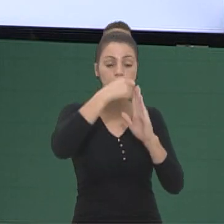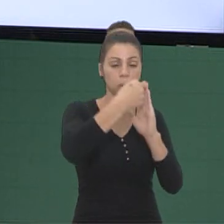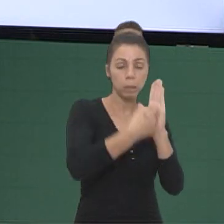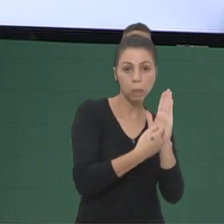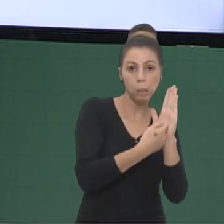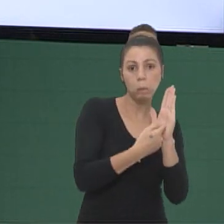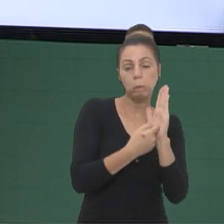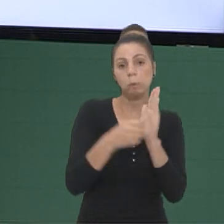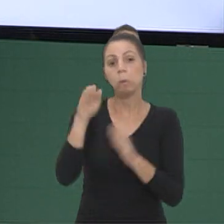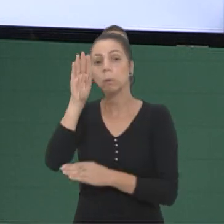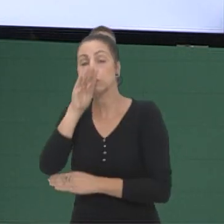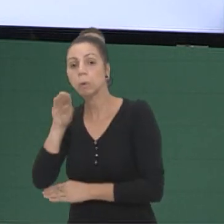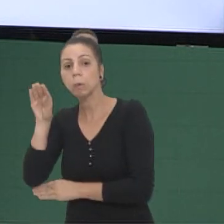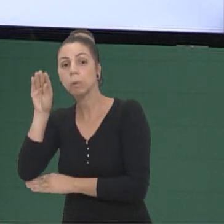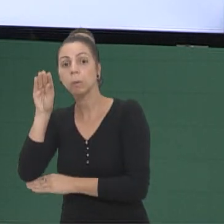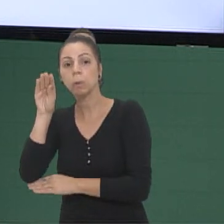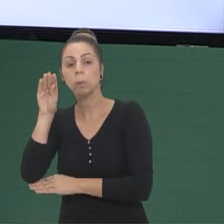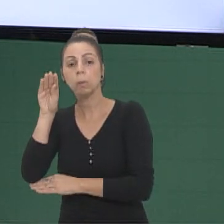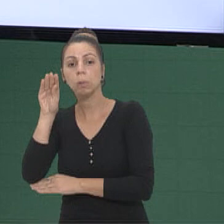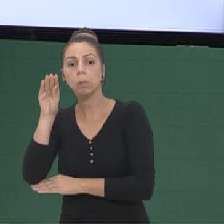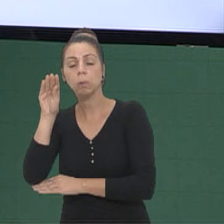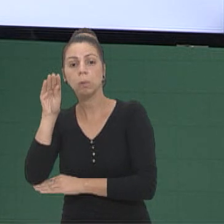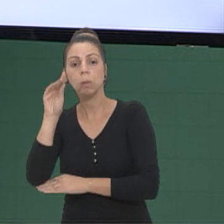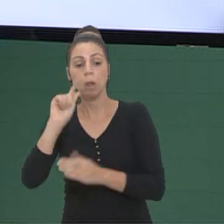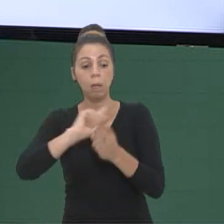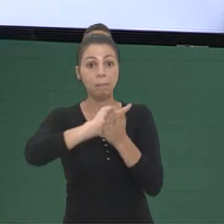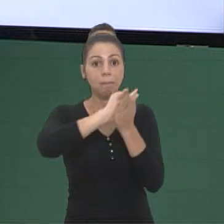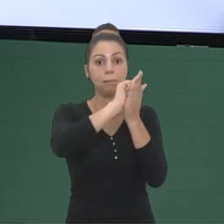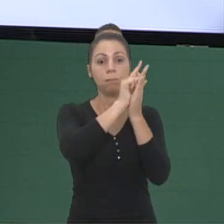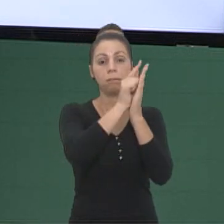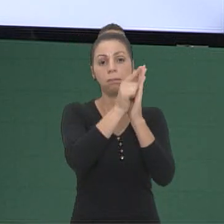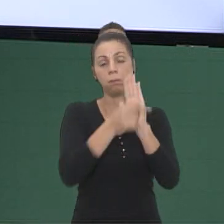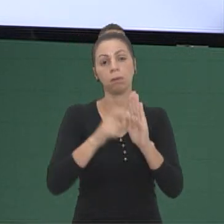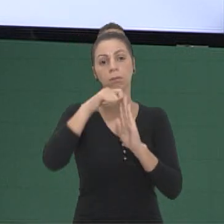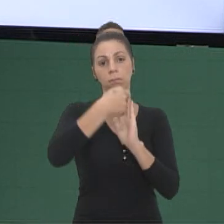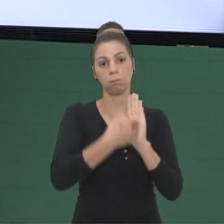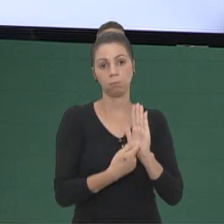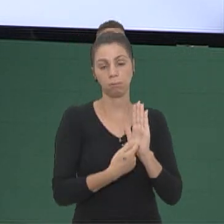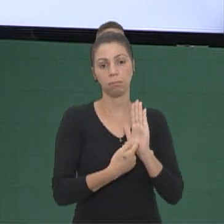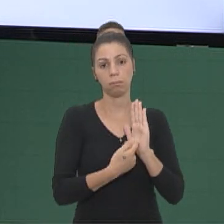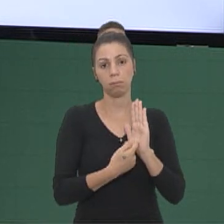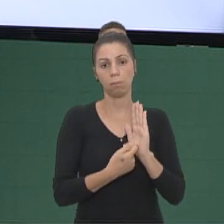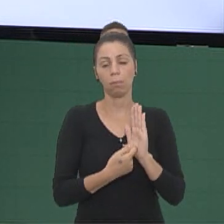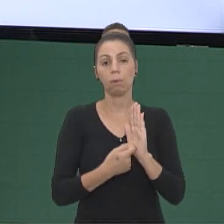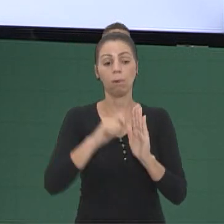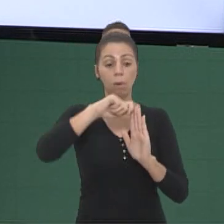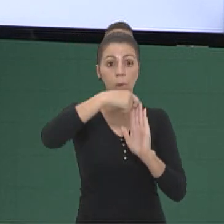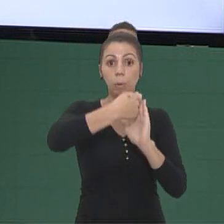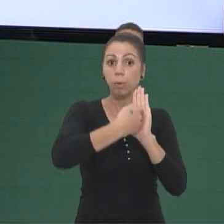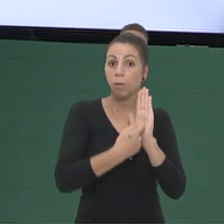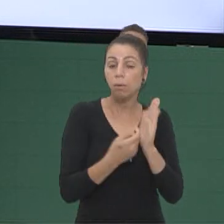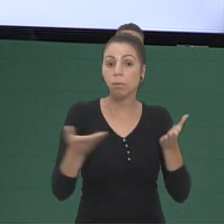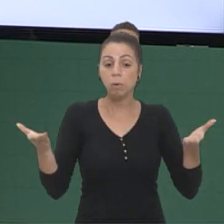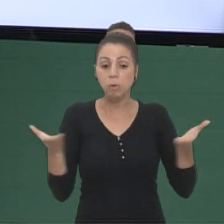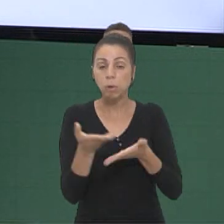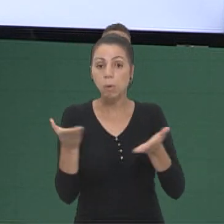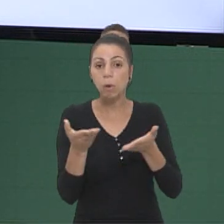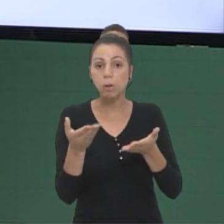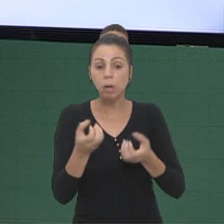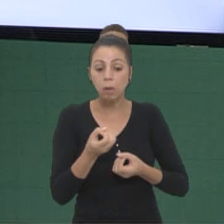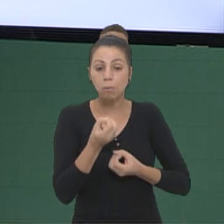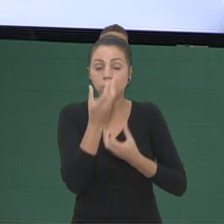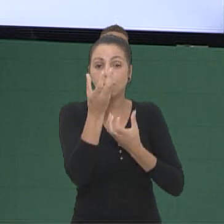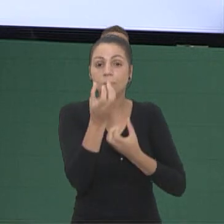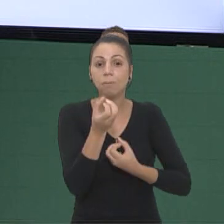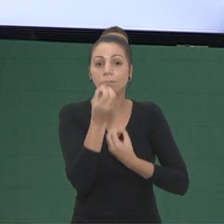orais. Então nós chamamos de gêneros textuales, ok? E o texto de hoje é um poema. Então que gênero textual